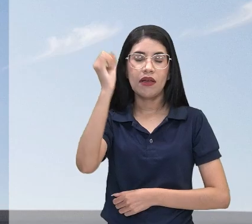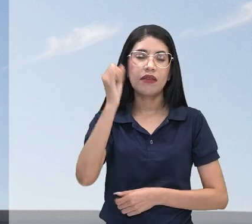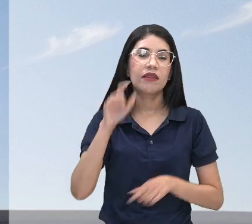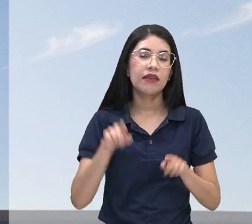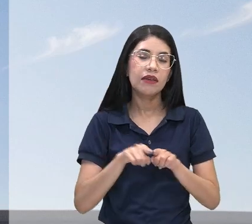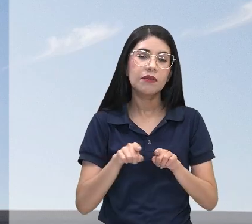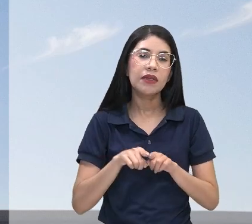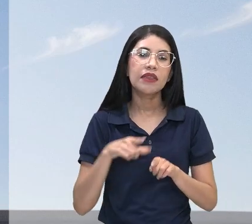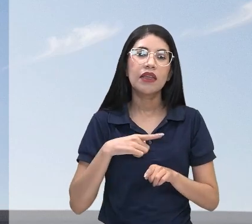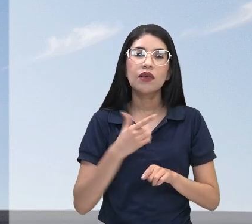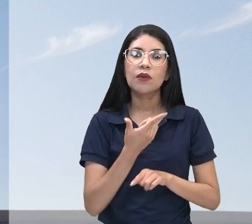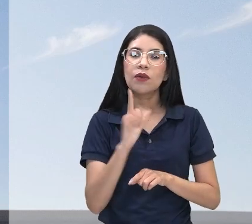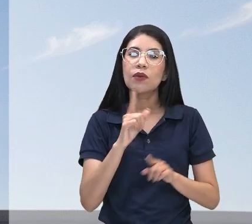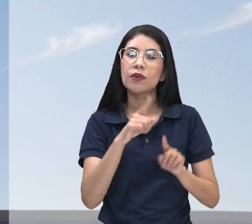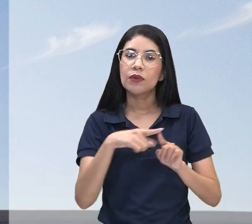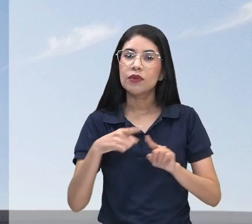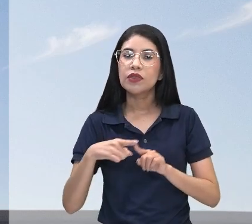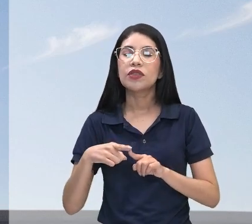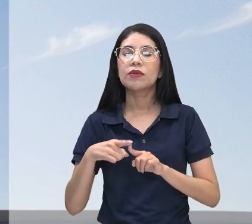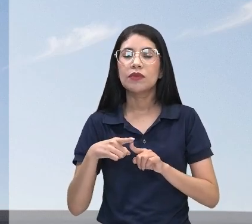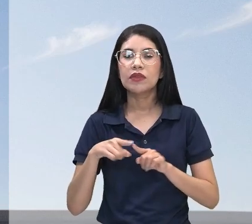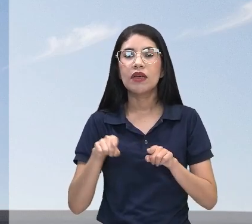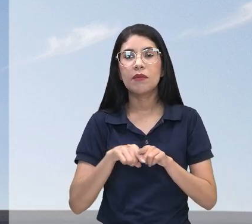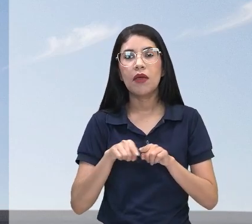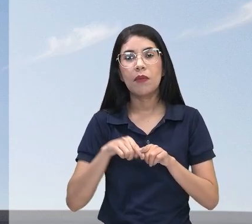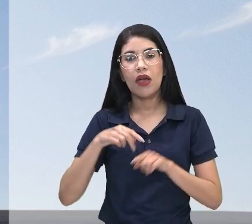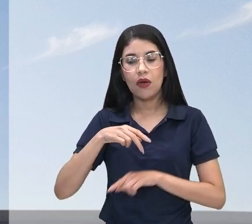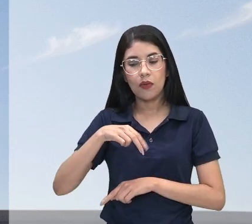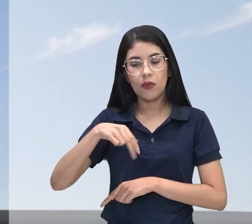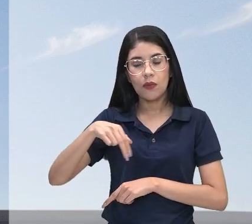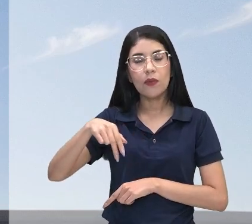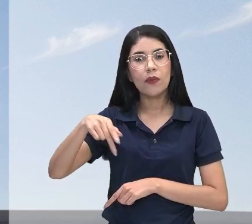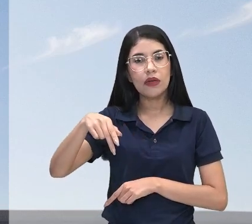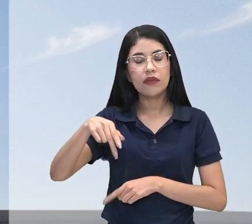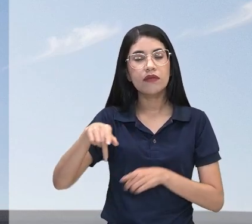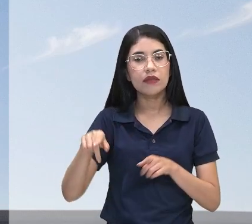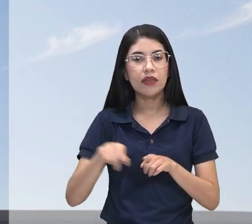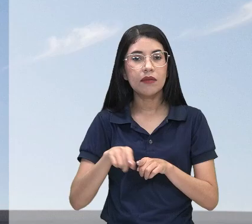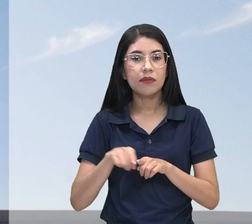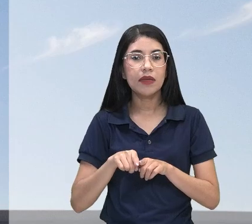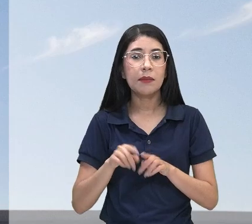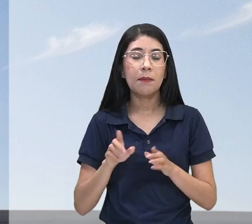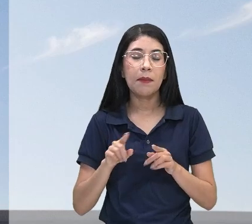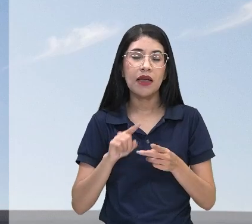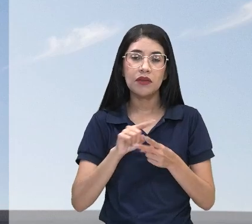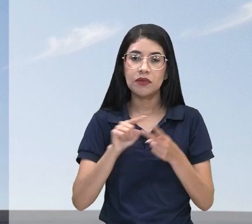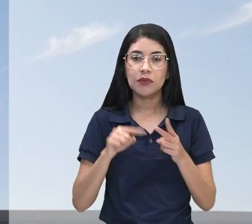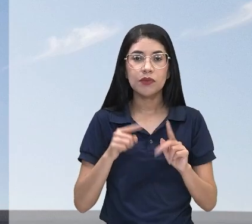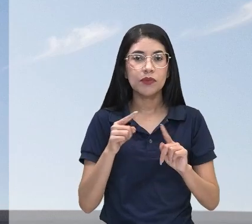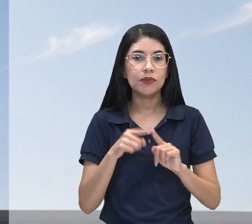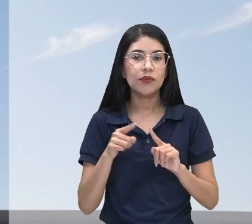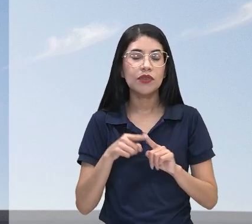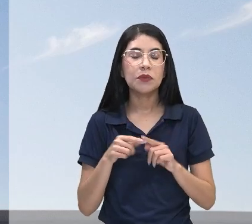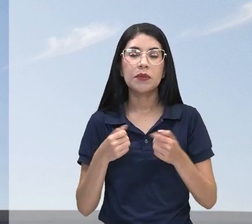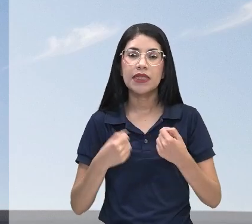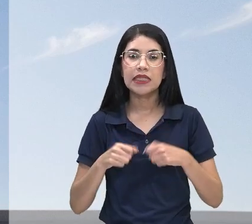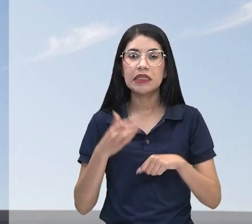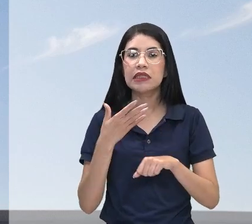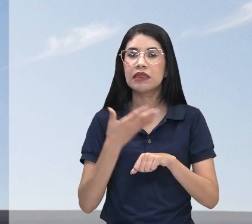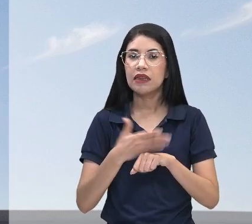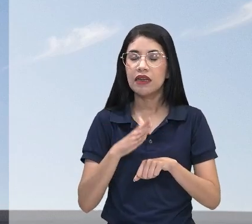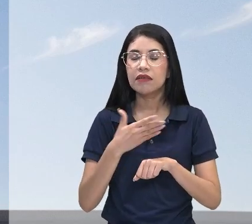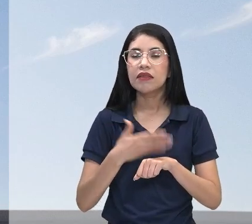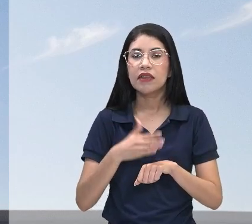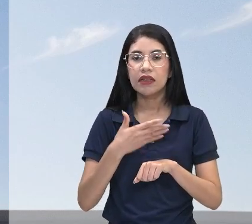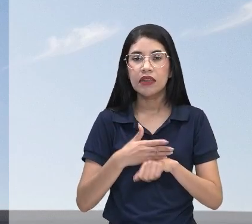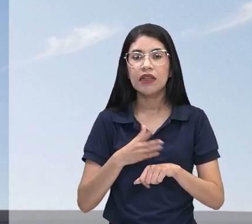também um outro formato de fazer esse lançamento, que é uma corrida mais lateral, mas ambas requerem muito treinamento,